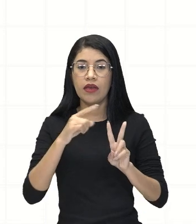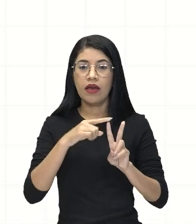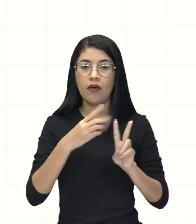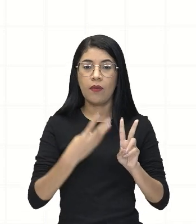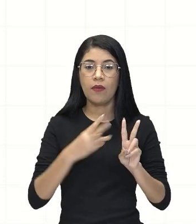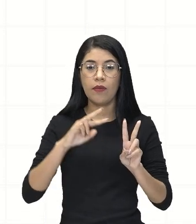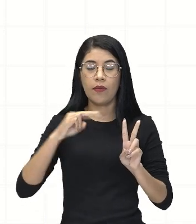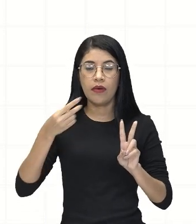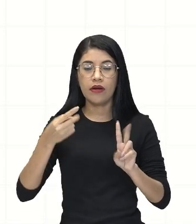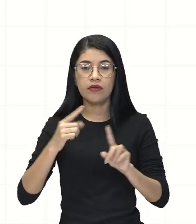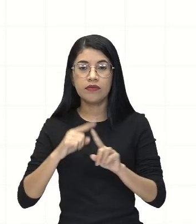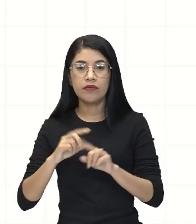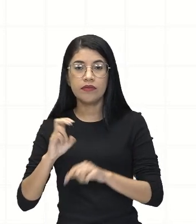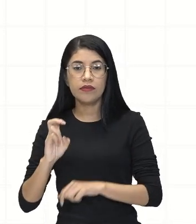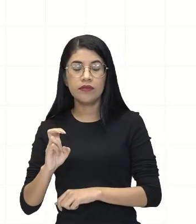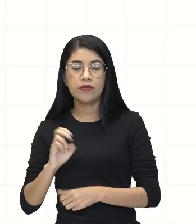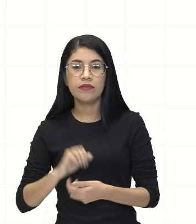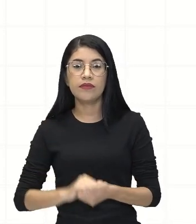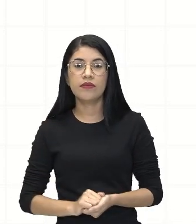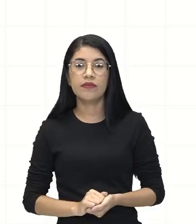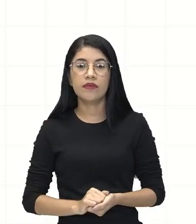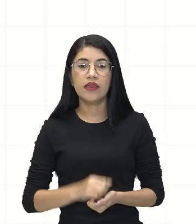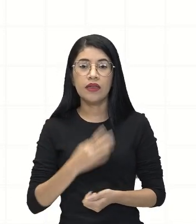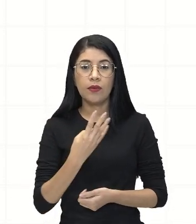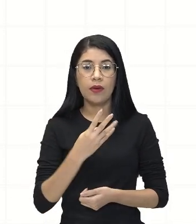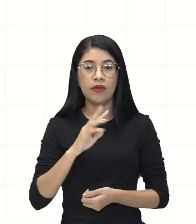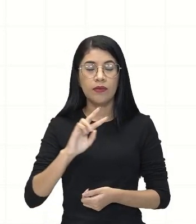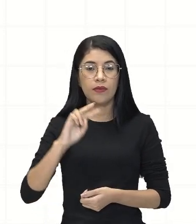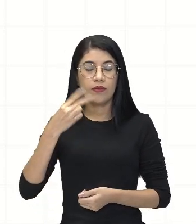vezes 5. 4 ao quadrado,